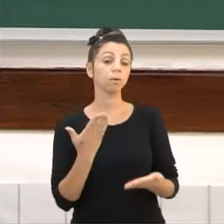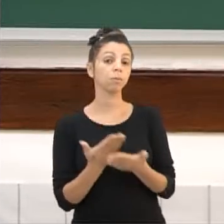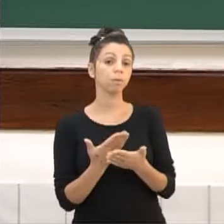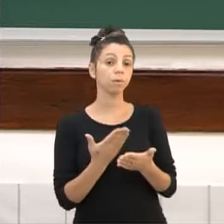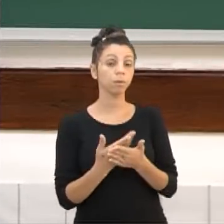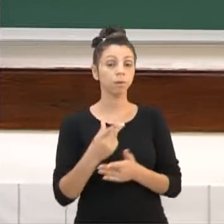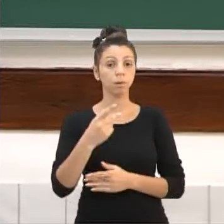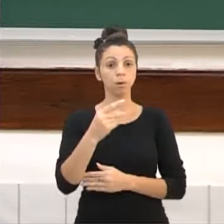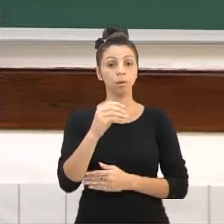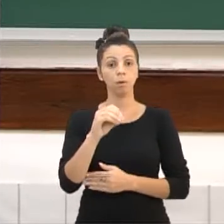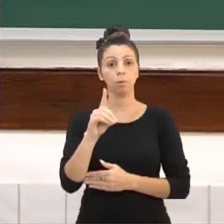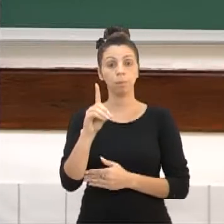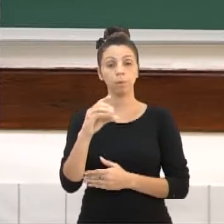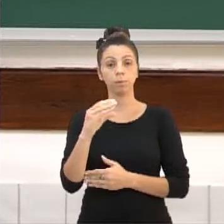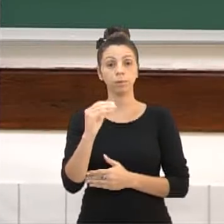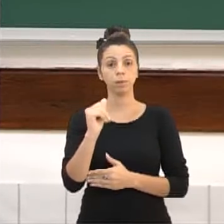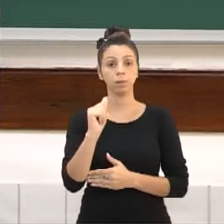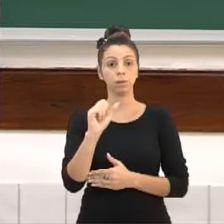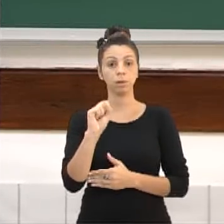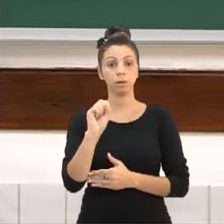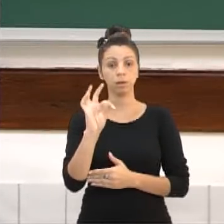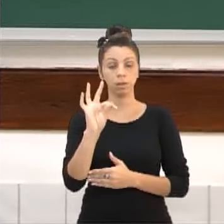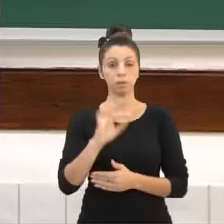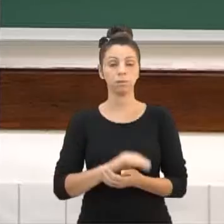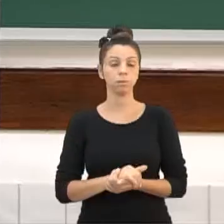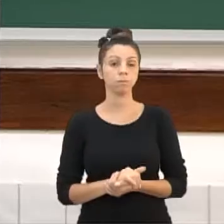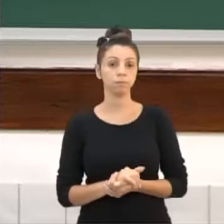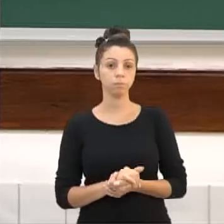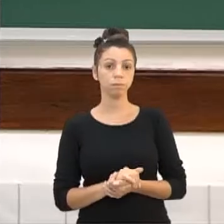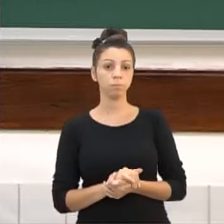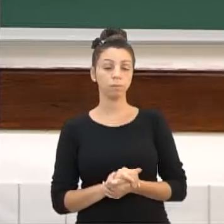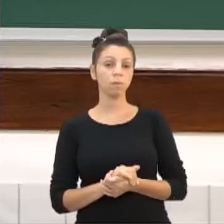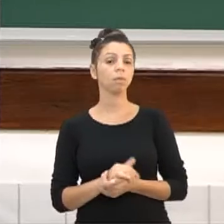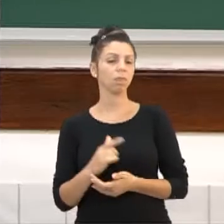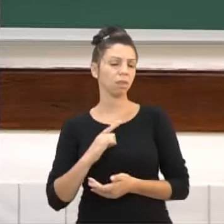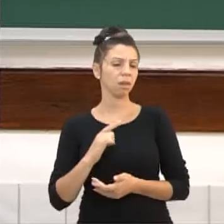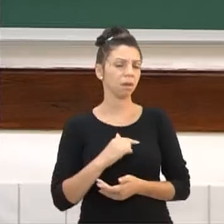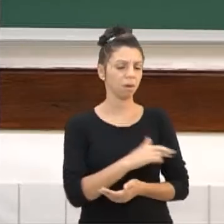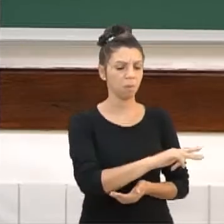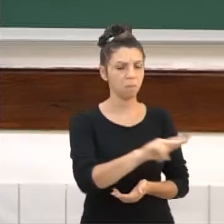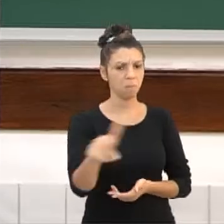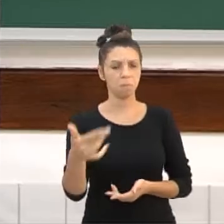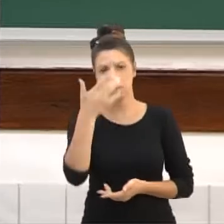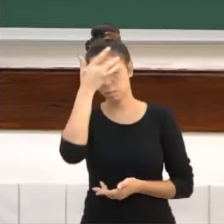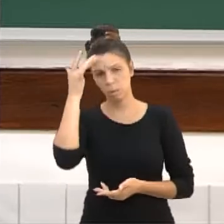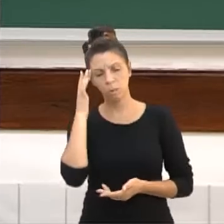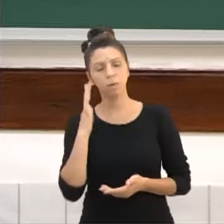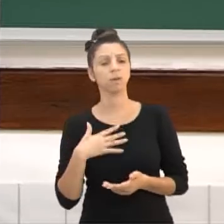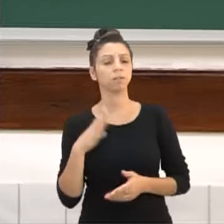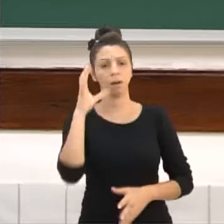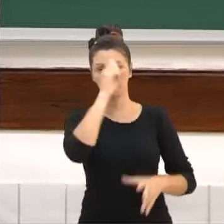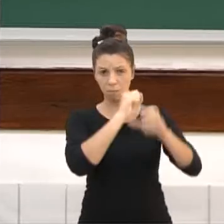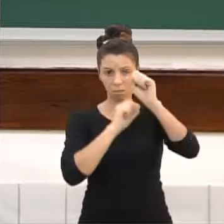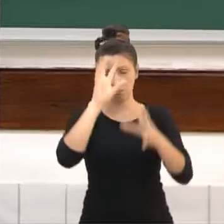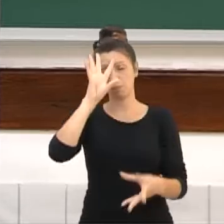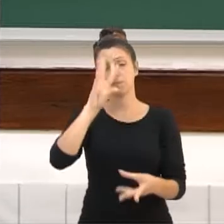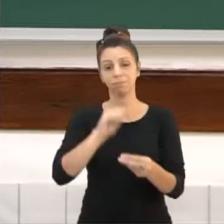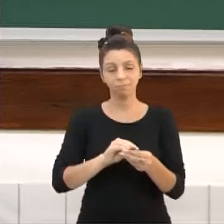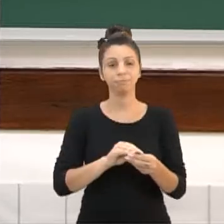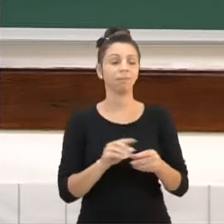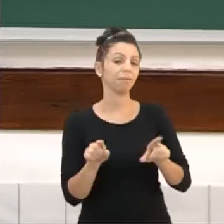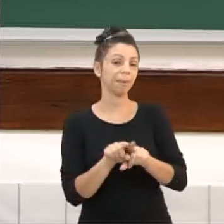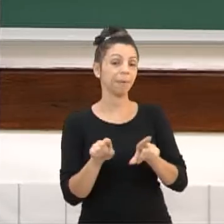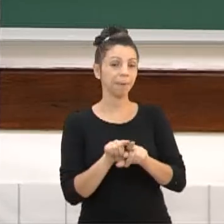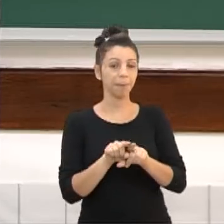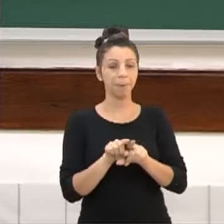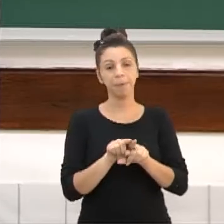os podcasts. Alguns já são familiares com os podcasts, já até aprenderam a fazer aí podcast usando o